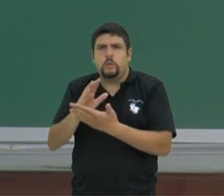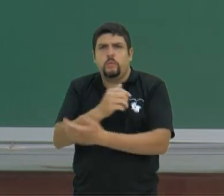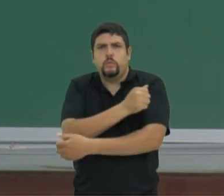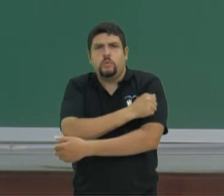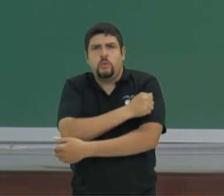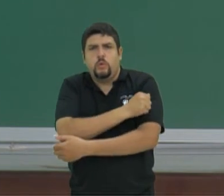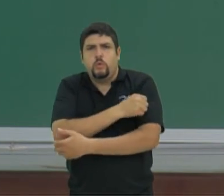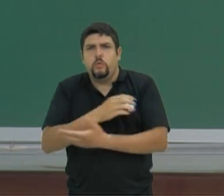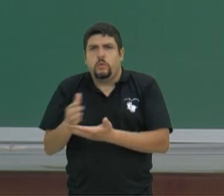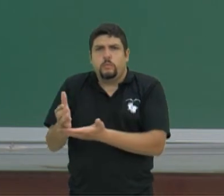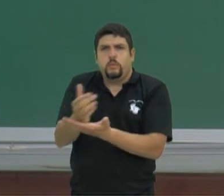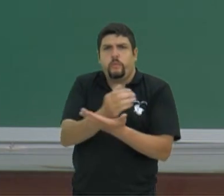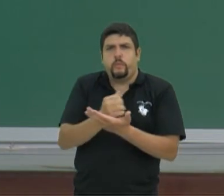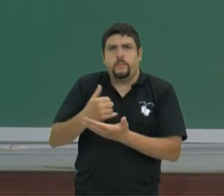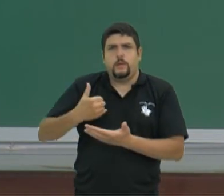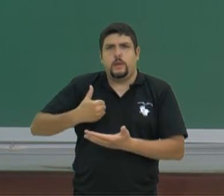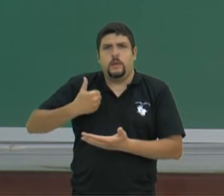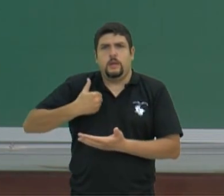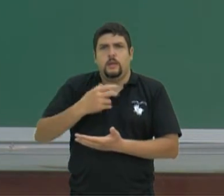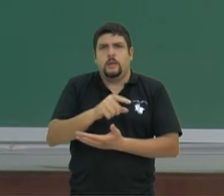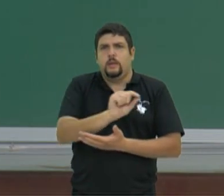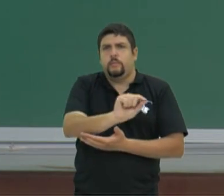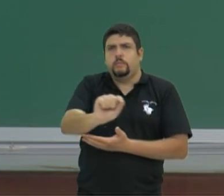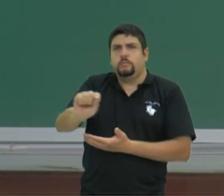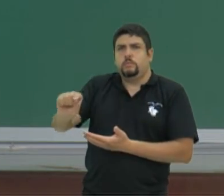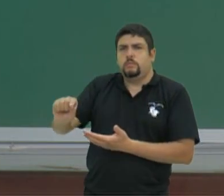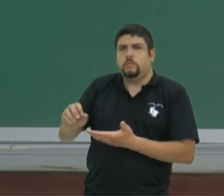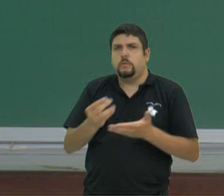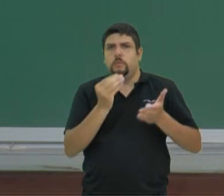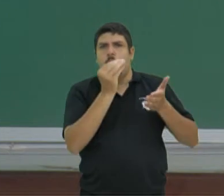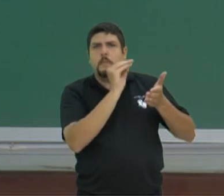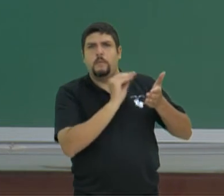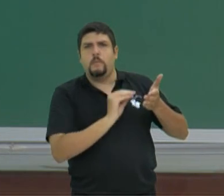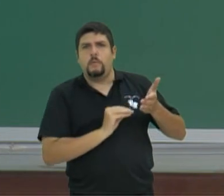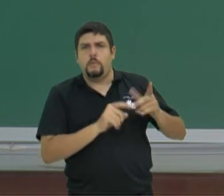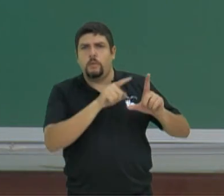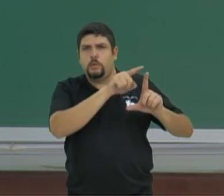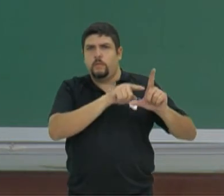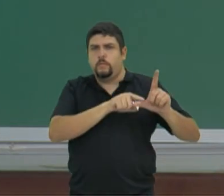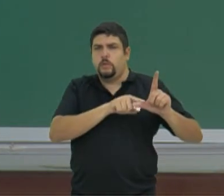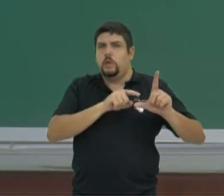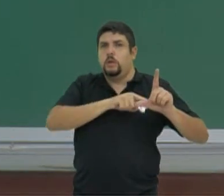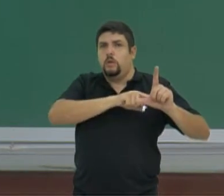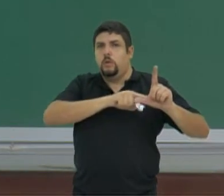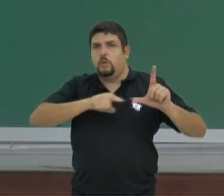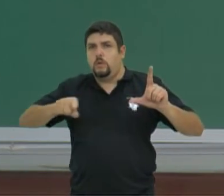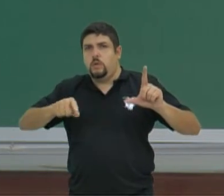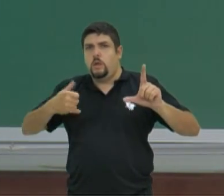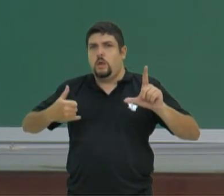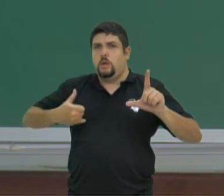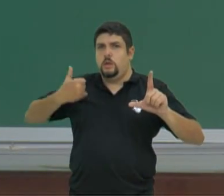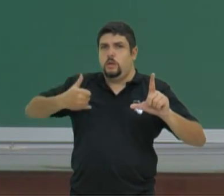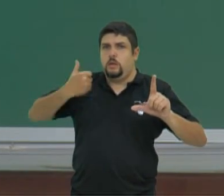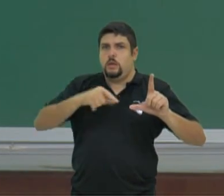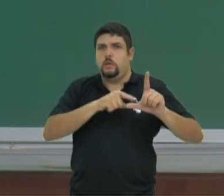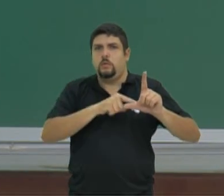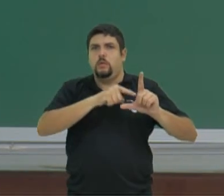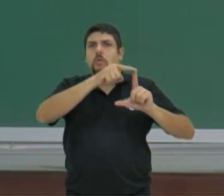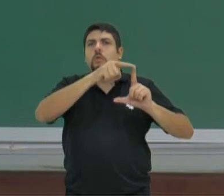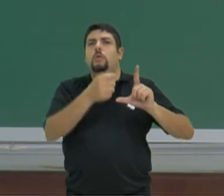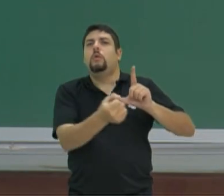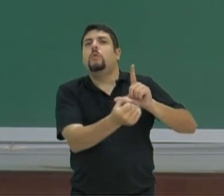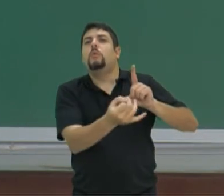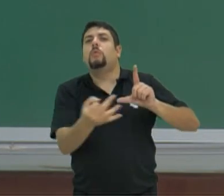as idades dos entrevistados e organizou esses dados em um gráfico. O gráfico está aqui. Idade na horizontal e as ocorrências na vertical.